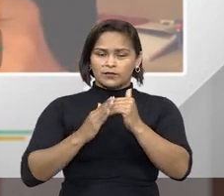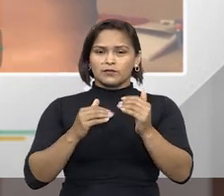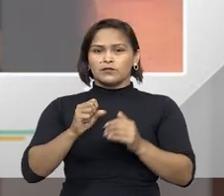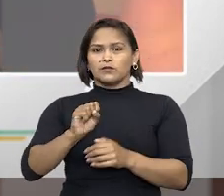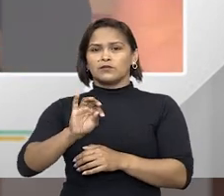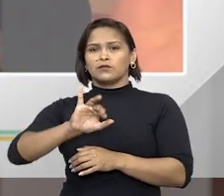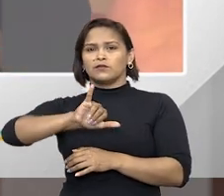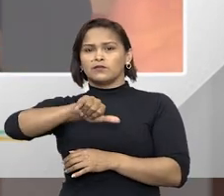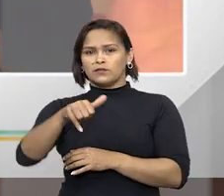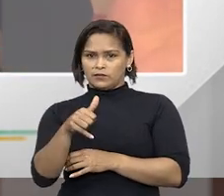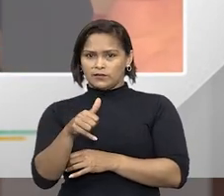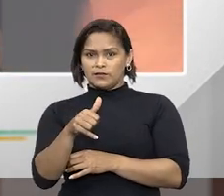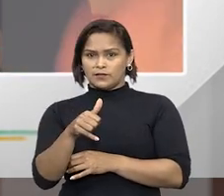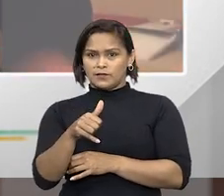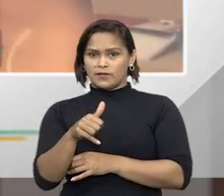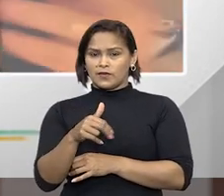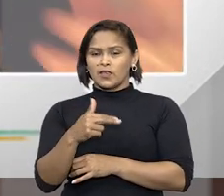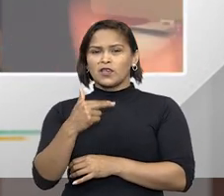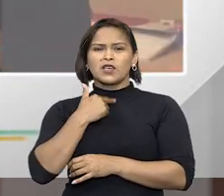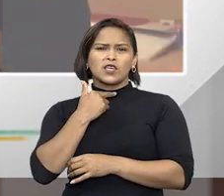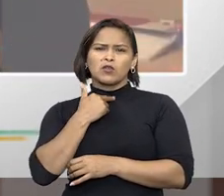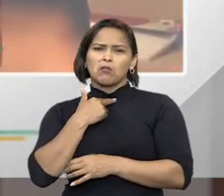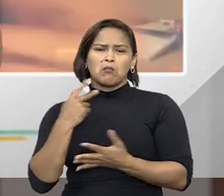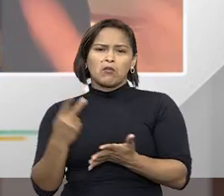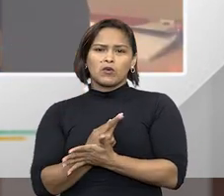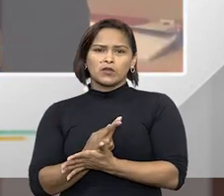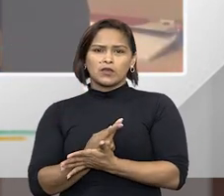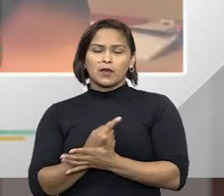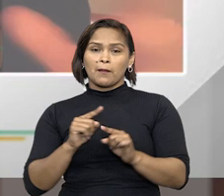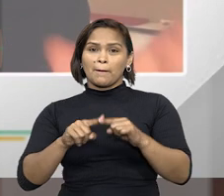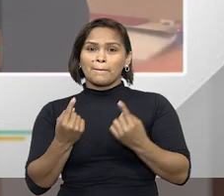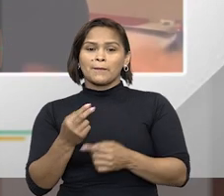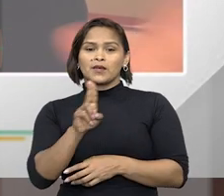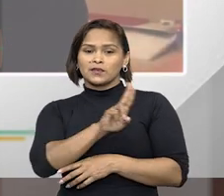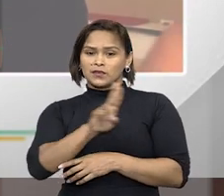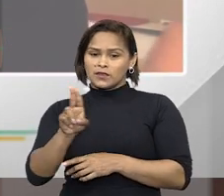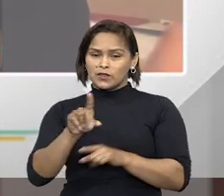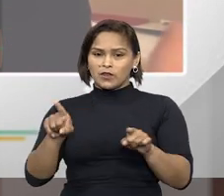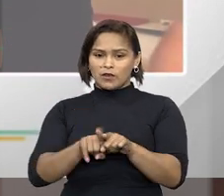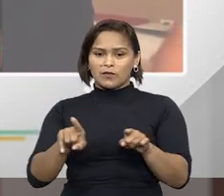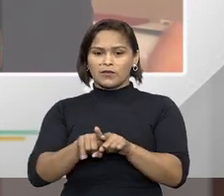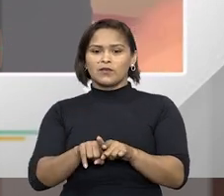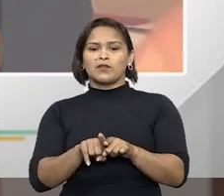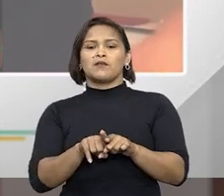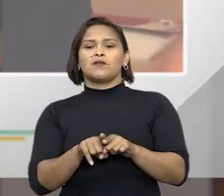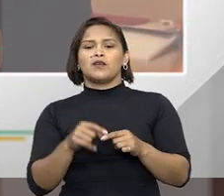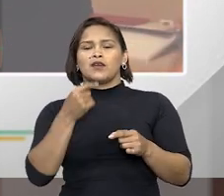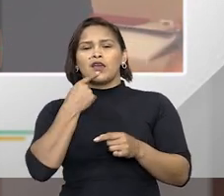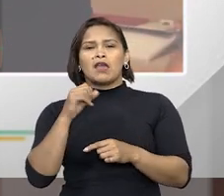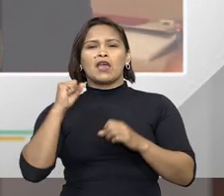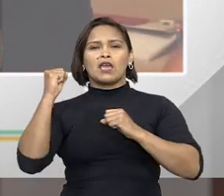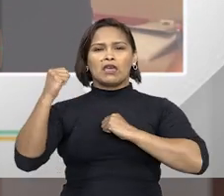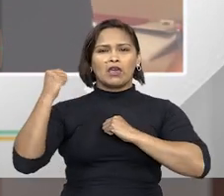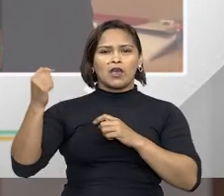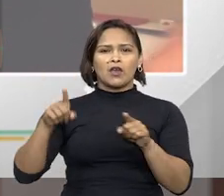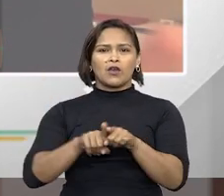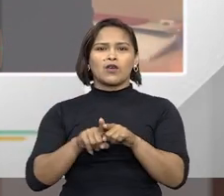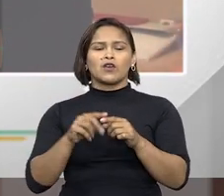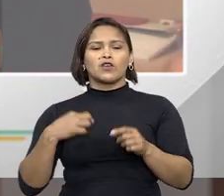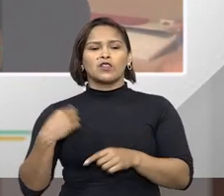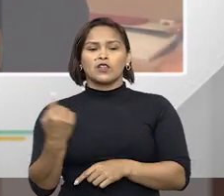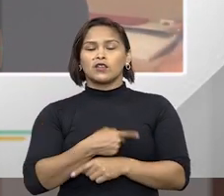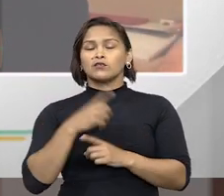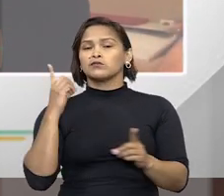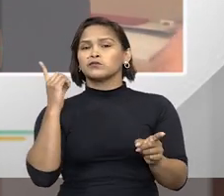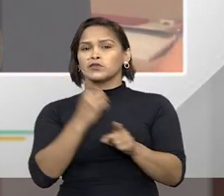que não poderia ocorrer. Mas em nome também do remédio heróico, nós vamos encontrar, fazer uma pesquisa